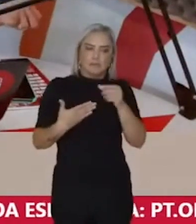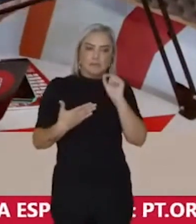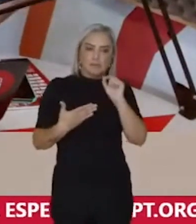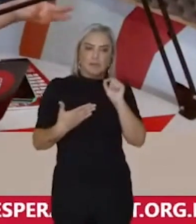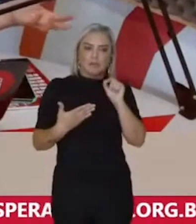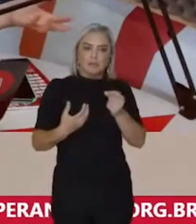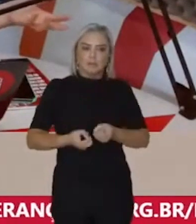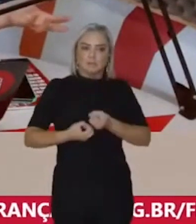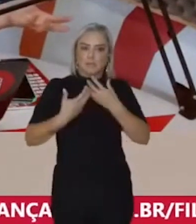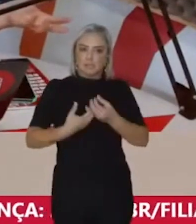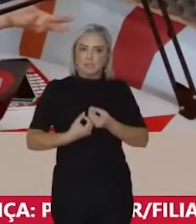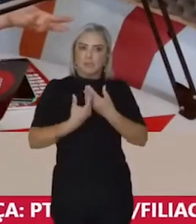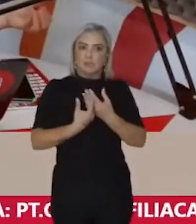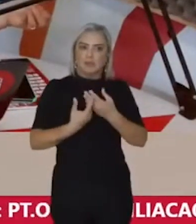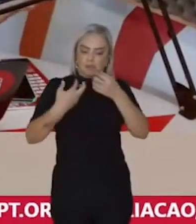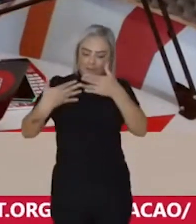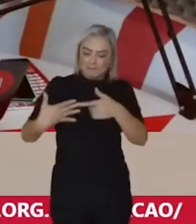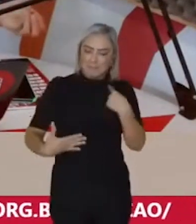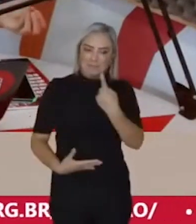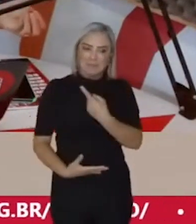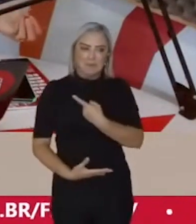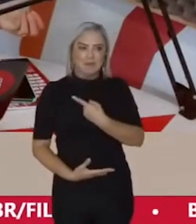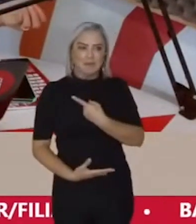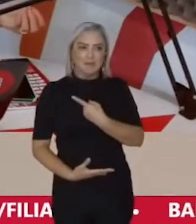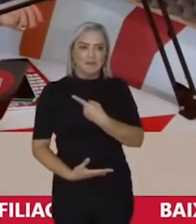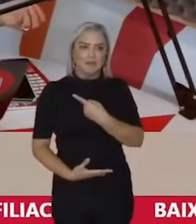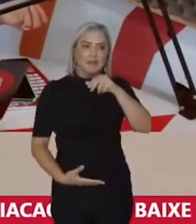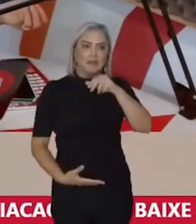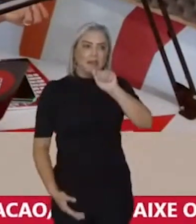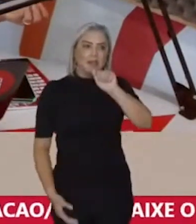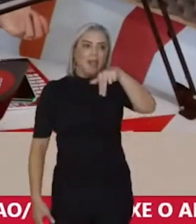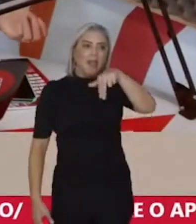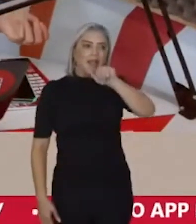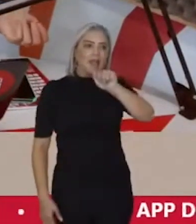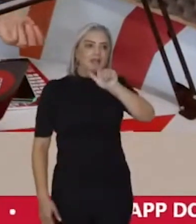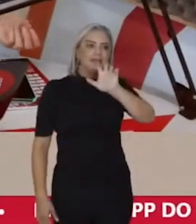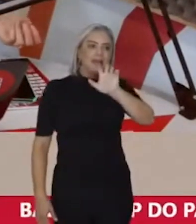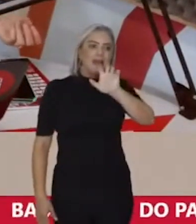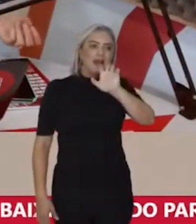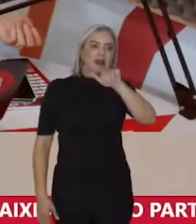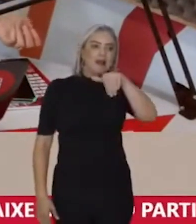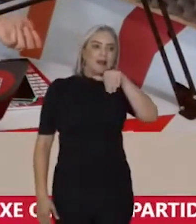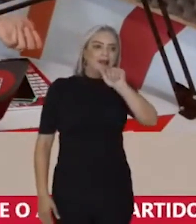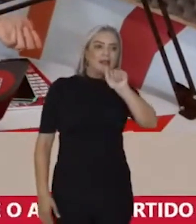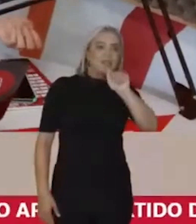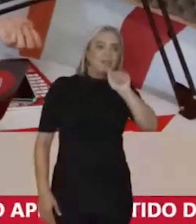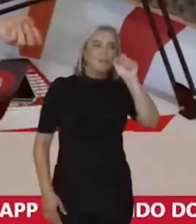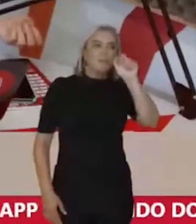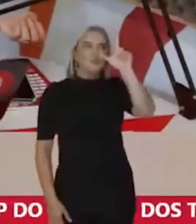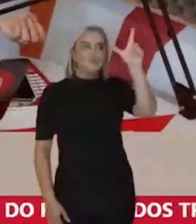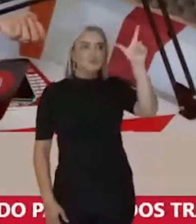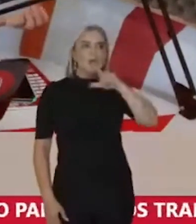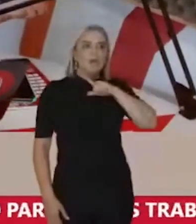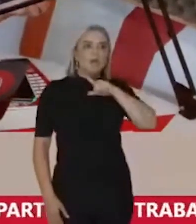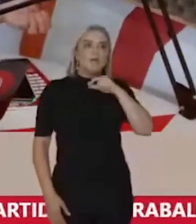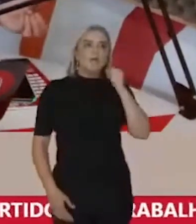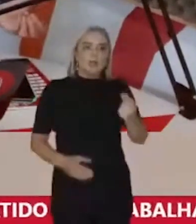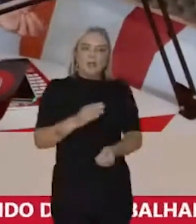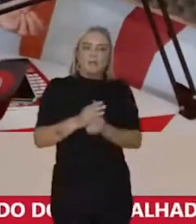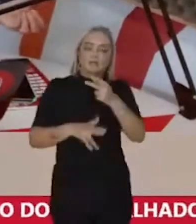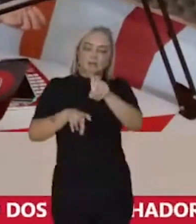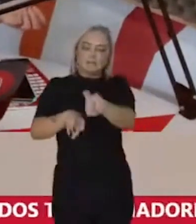vem com expressões aqui que o senhor vai ter que explicar para a gente. Analema, percurso analema do Sol, que acontece anualmente na agricultura,